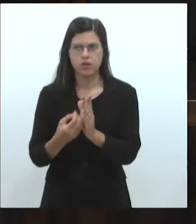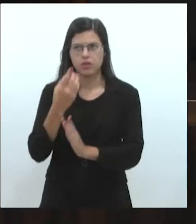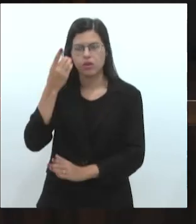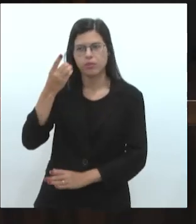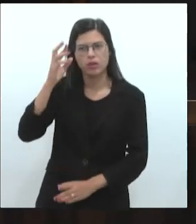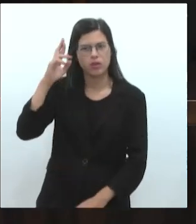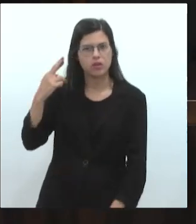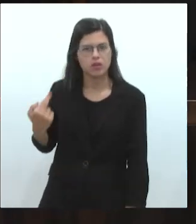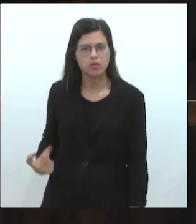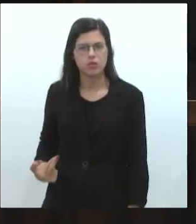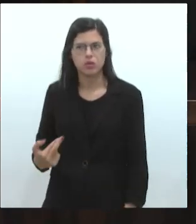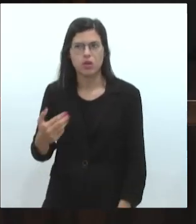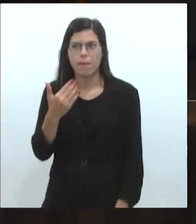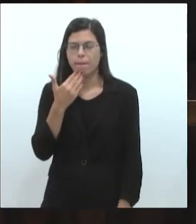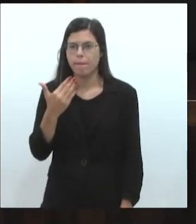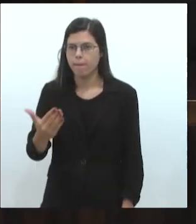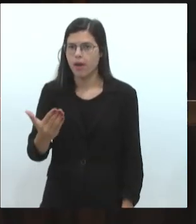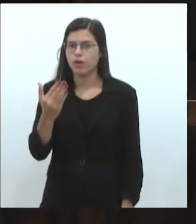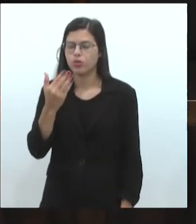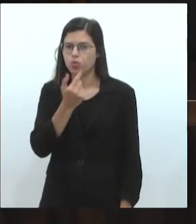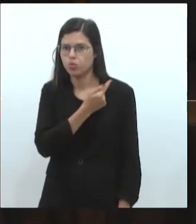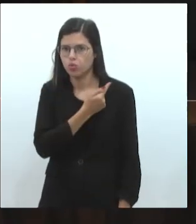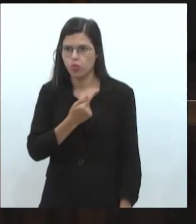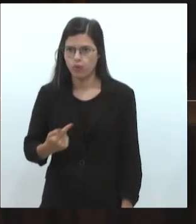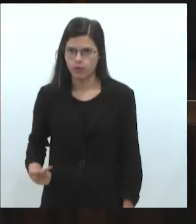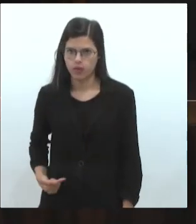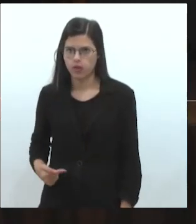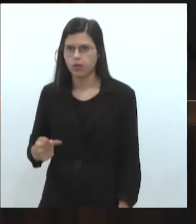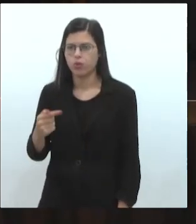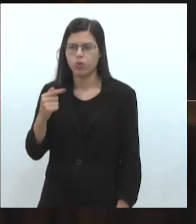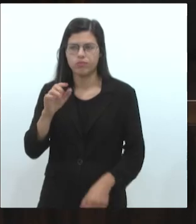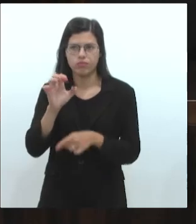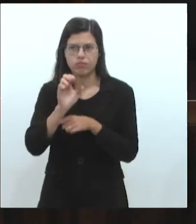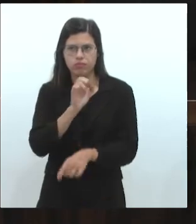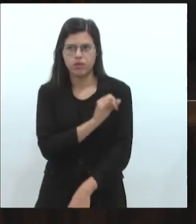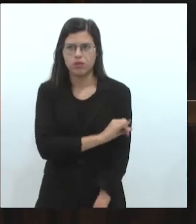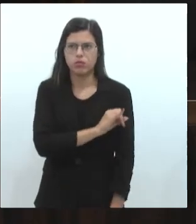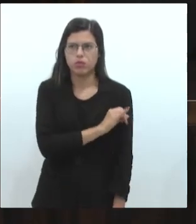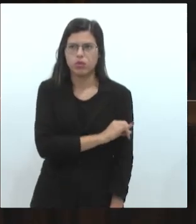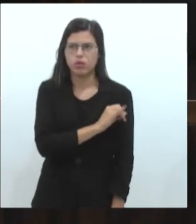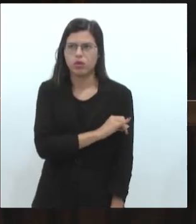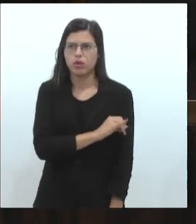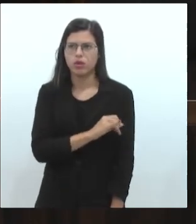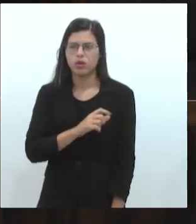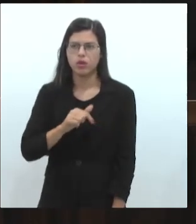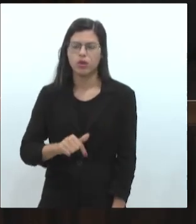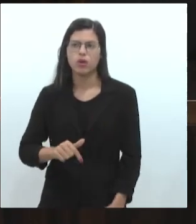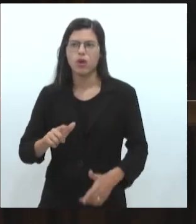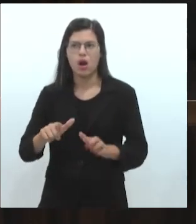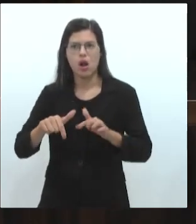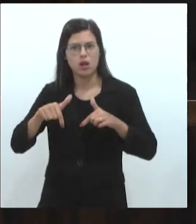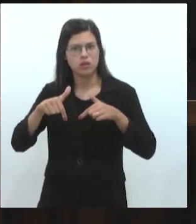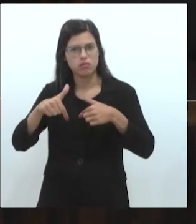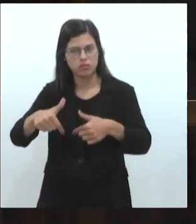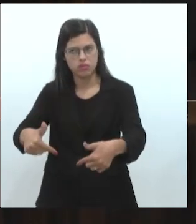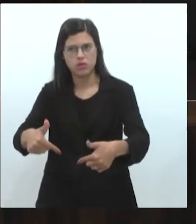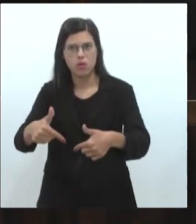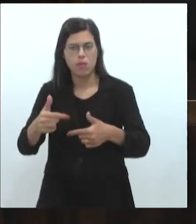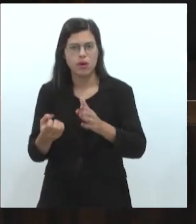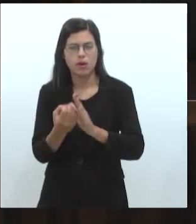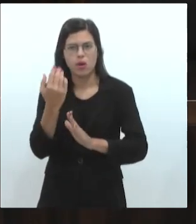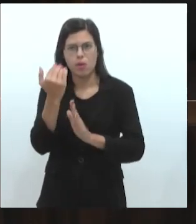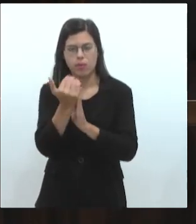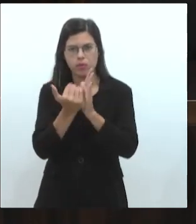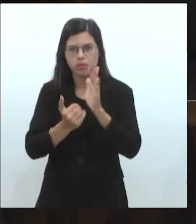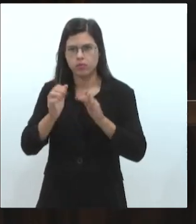Souza, que solicita ao excelentíssimo senhor governador do Estado do Rio de Janeiro a adoção de medidas necessárias para a implantação do Programa